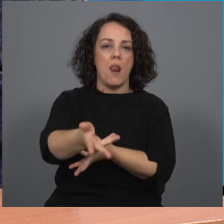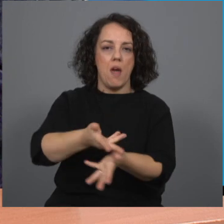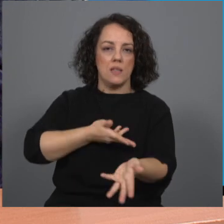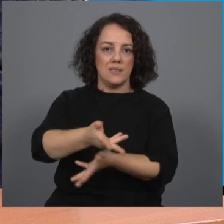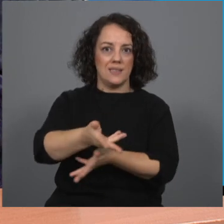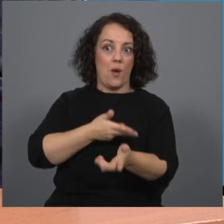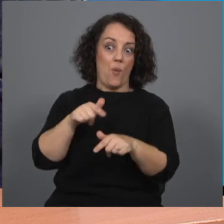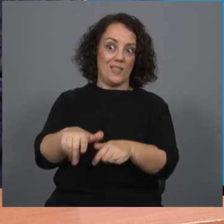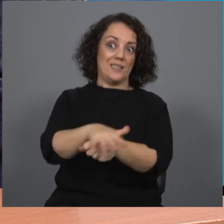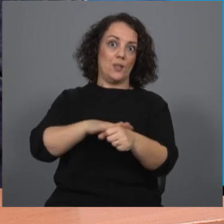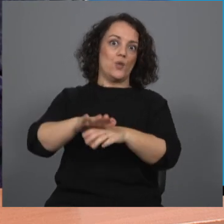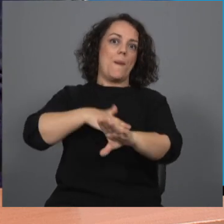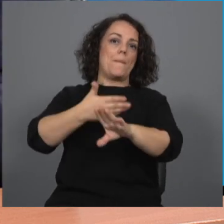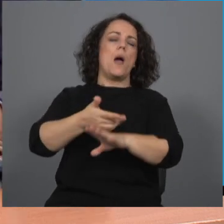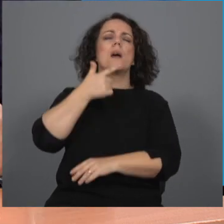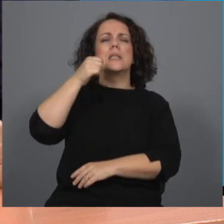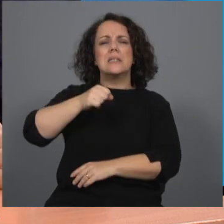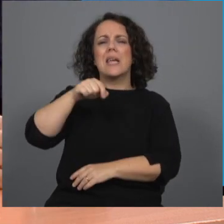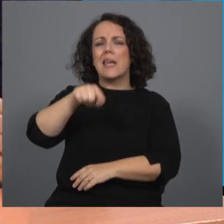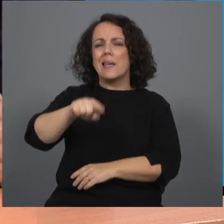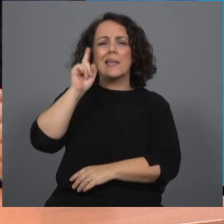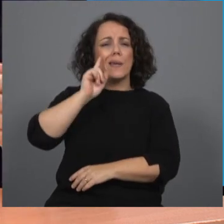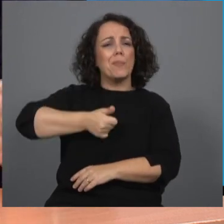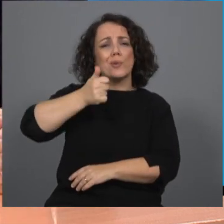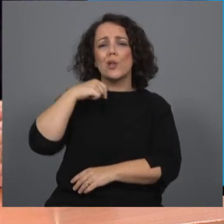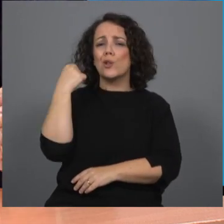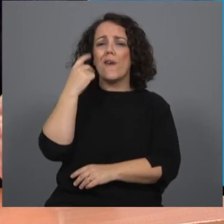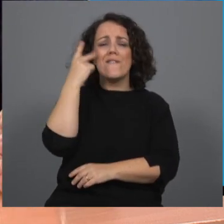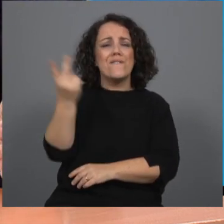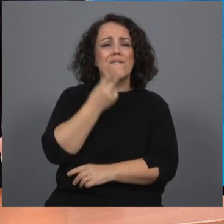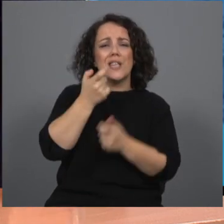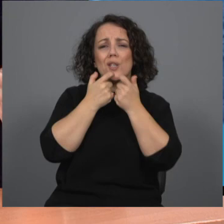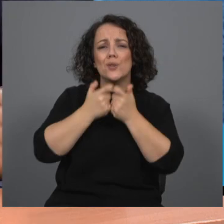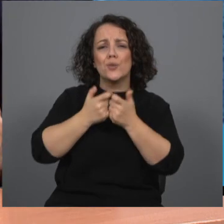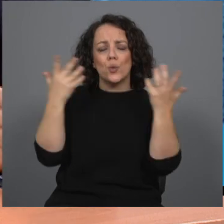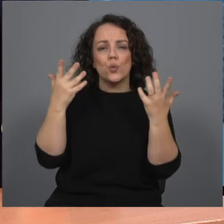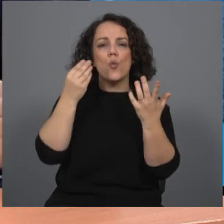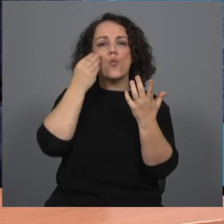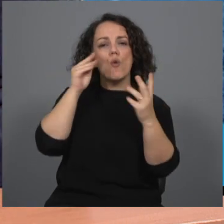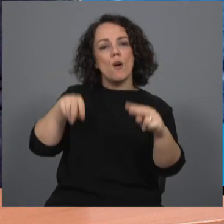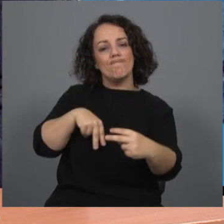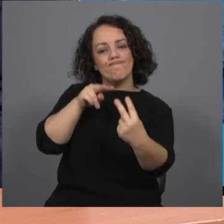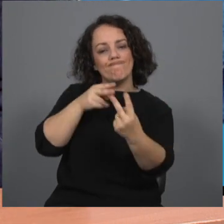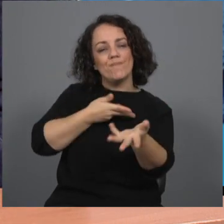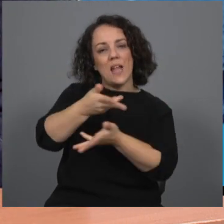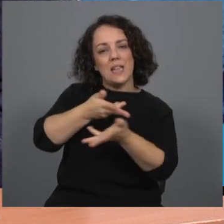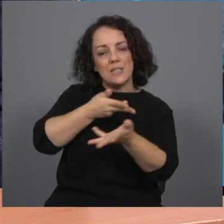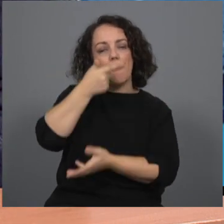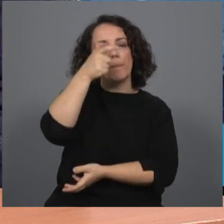Sobretudo nestas circunstâncias. Central em tudo na nossa vida é essa pessoal encontro com o outro, a relação interpessoal,